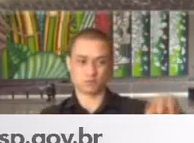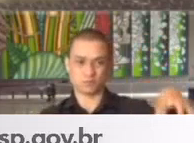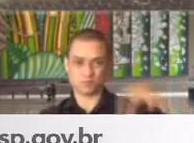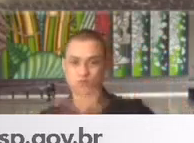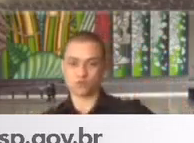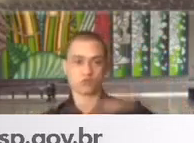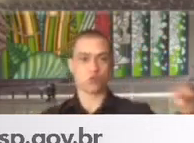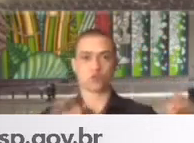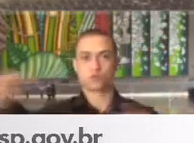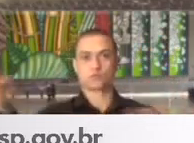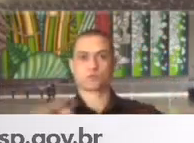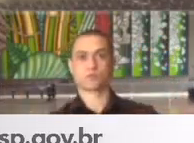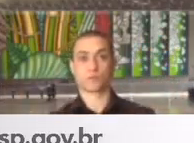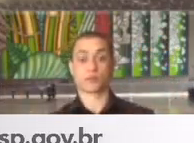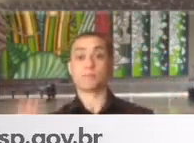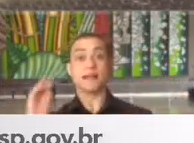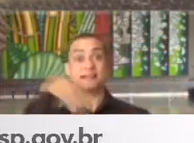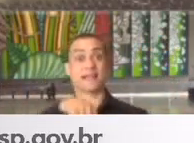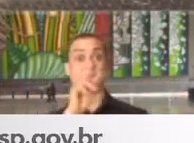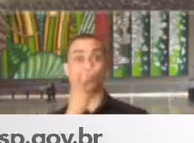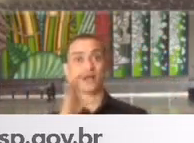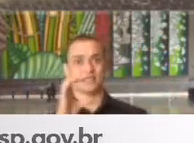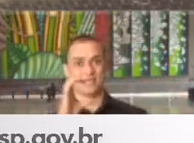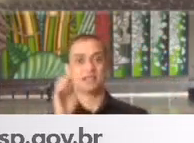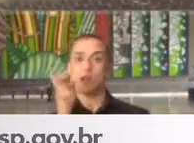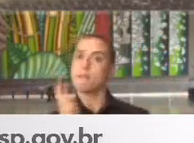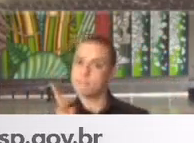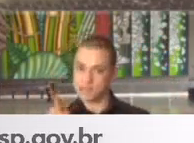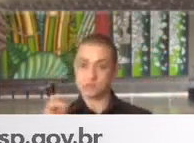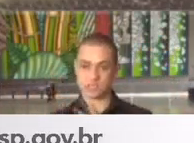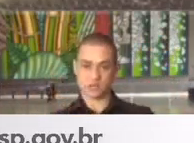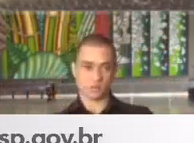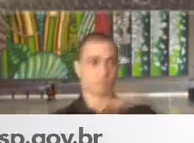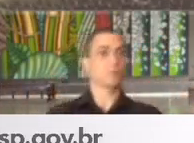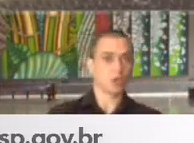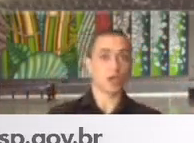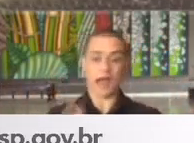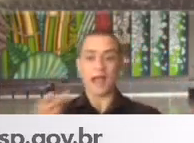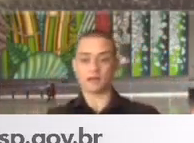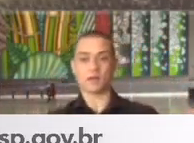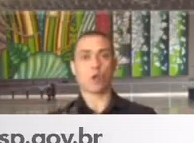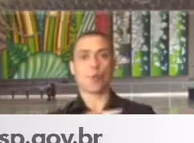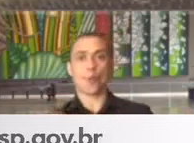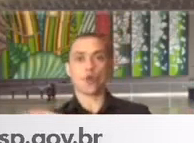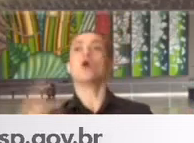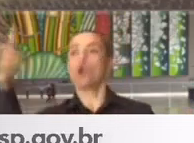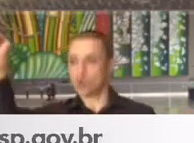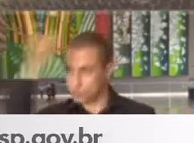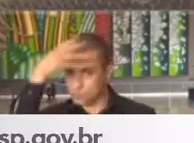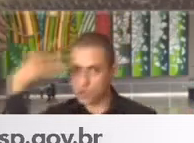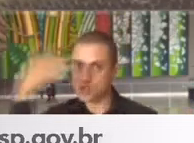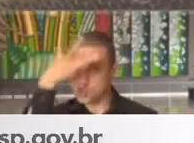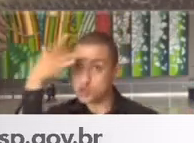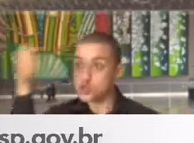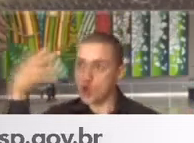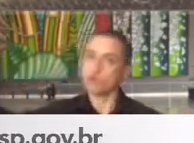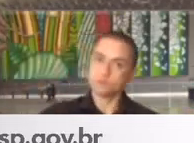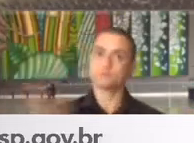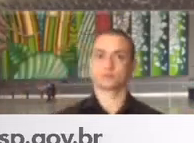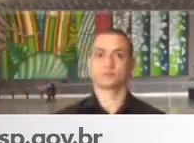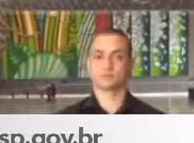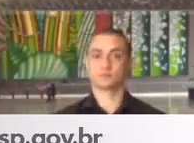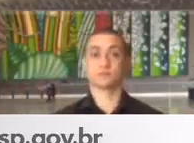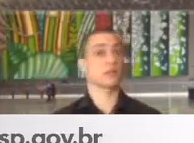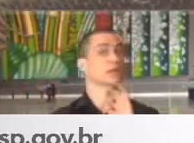isso internamente, esses leitos estarão disponíveis já para internação, o pessoal está lá, o equipamento está lá, não